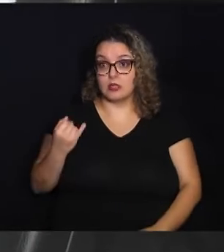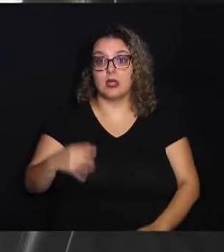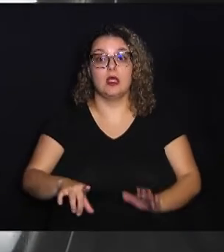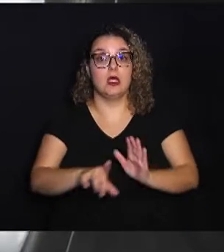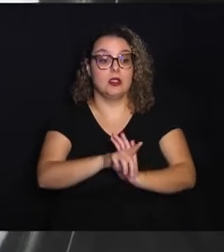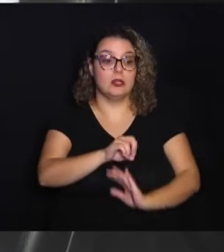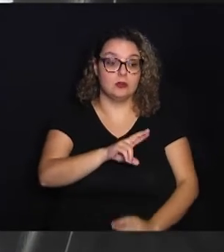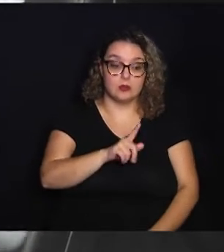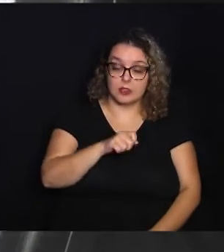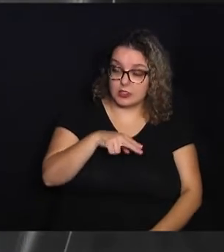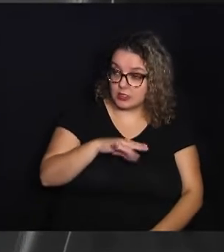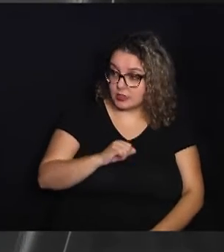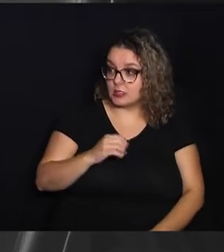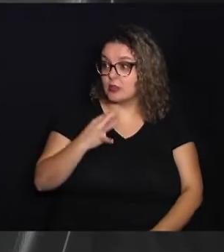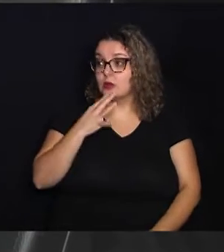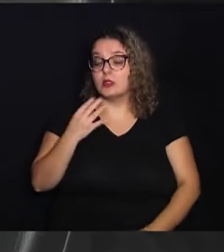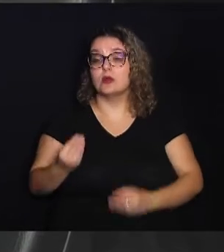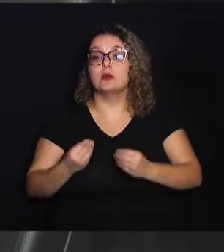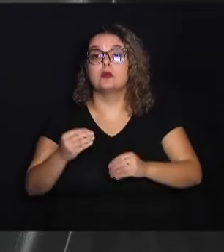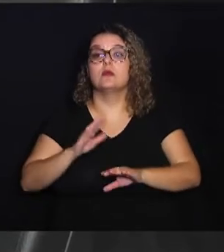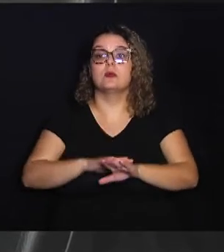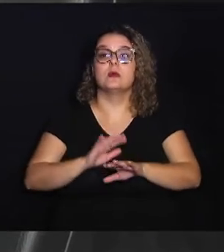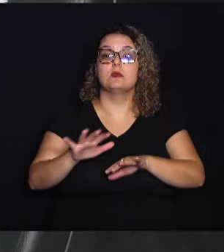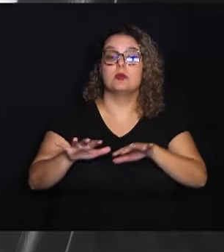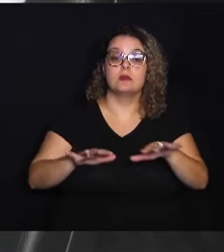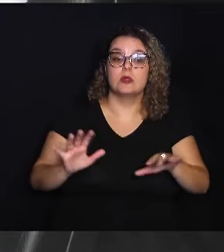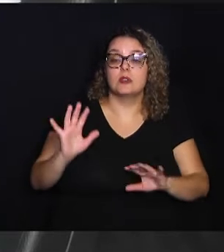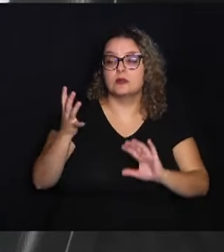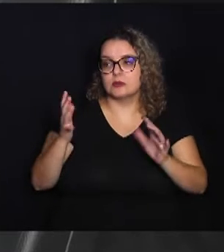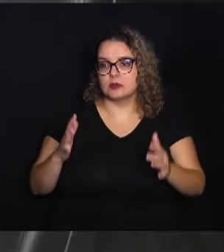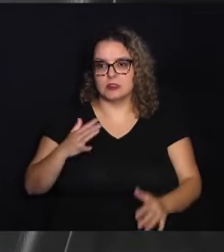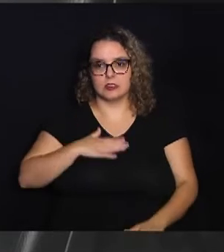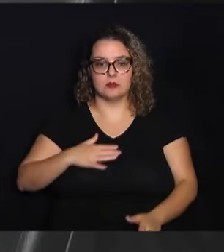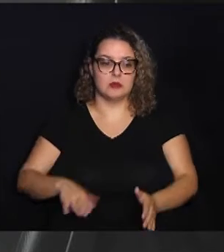orgânica, conhecer, né, como é que as coisas funcionavam. Então, na minha